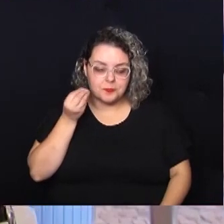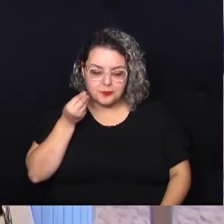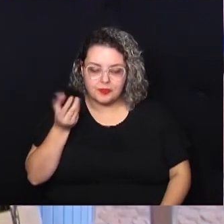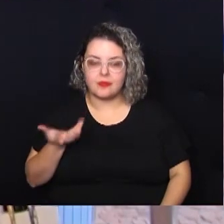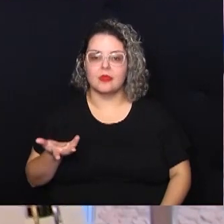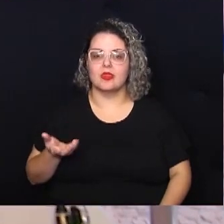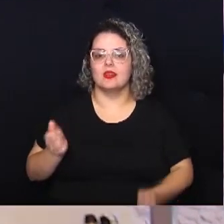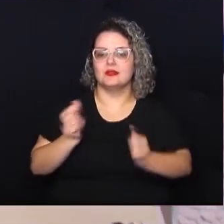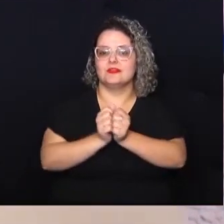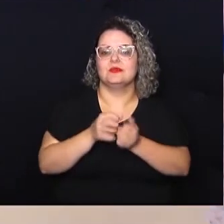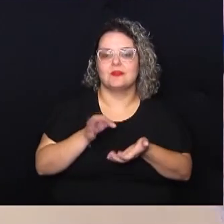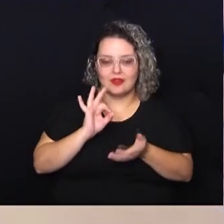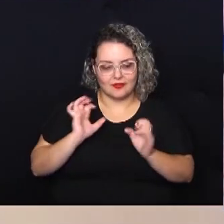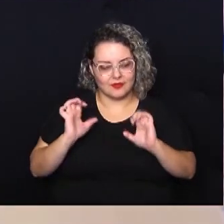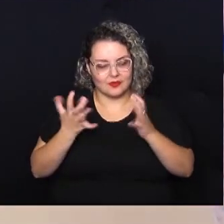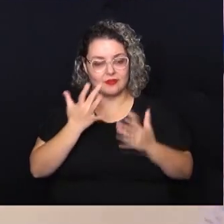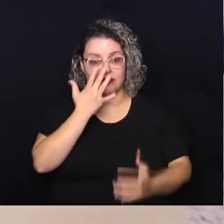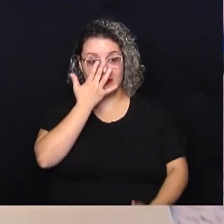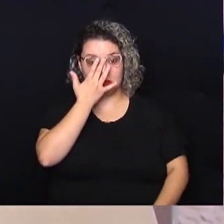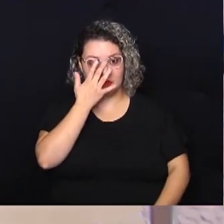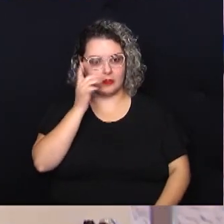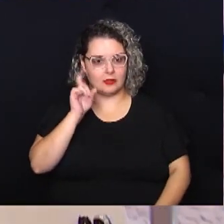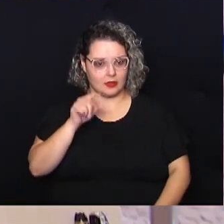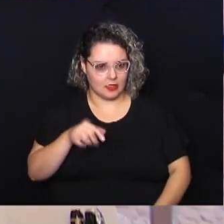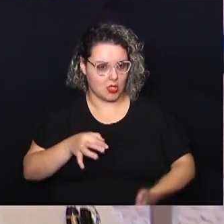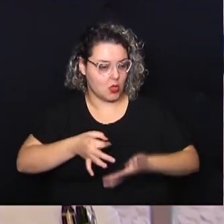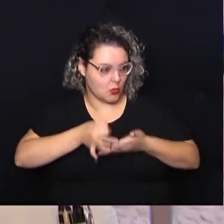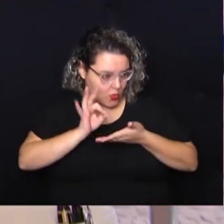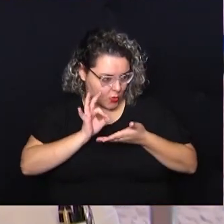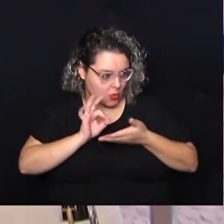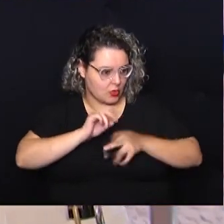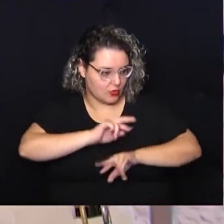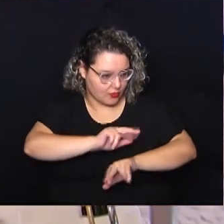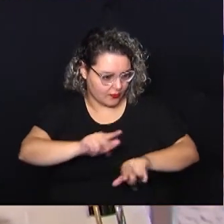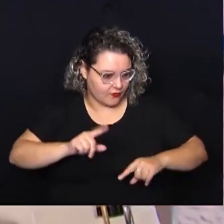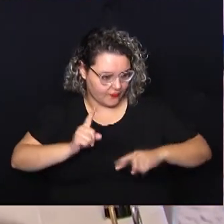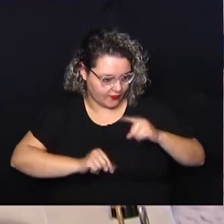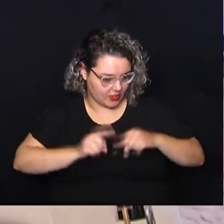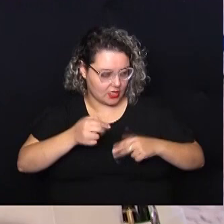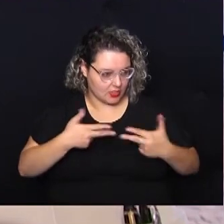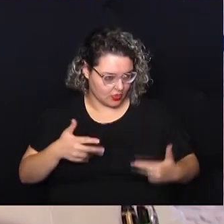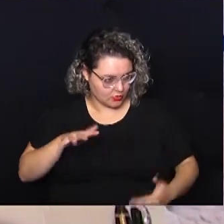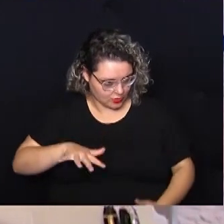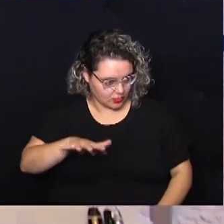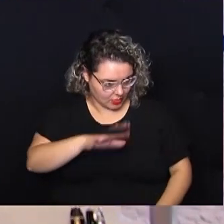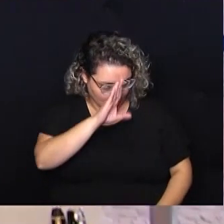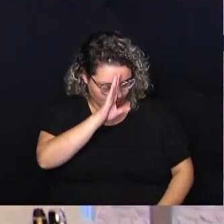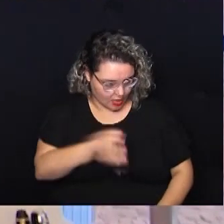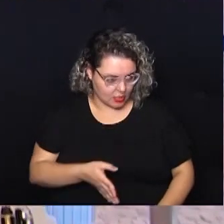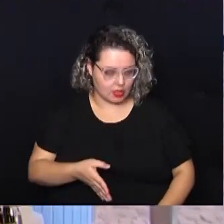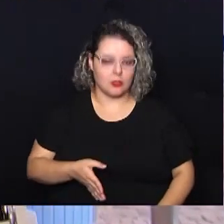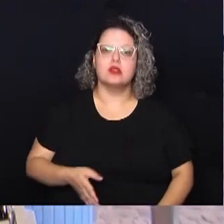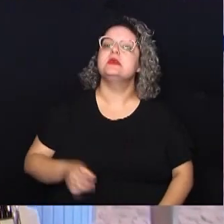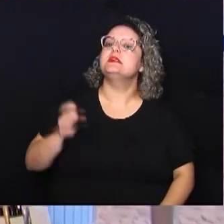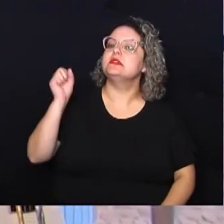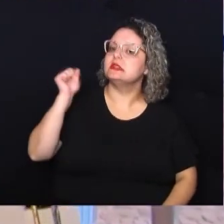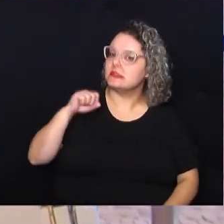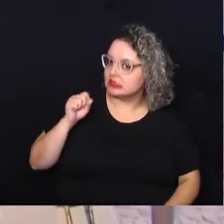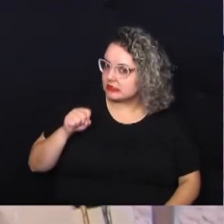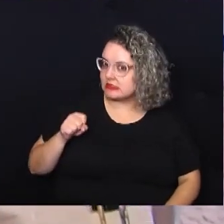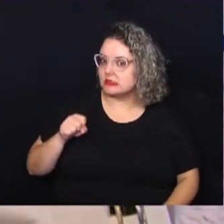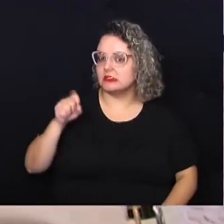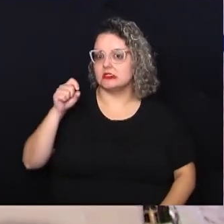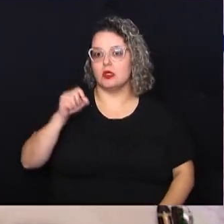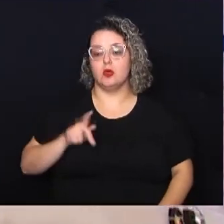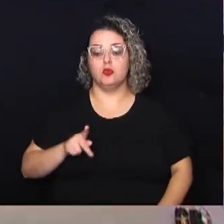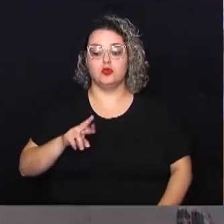coffee do evento. E é um coffee que reúne aí os produtos da região mesmo. Exato. Esses